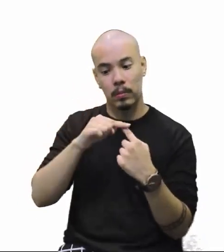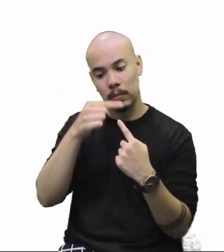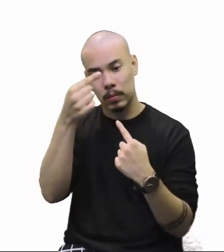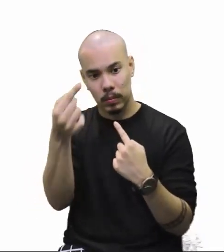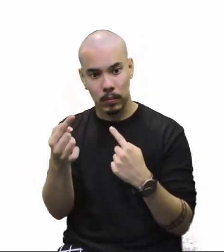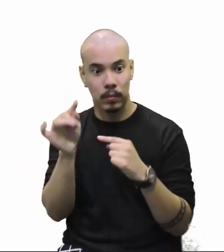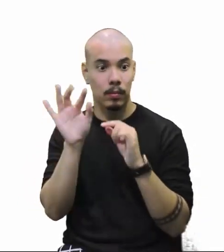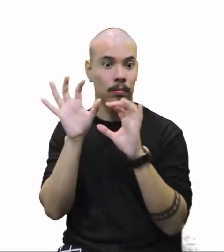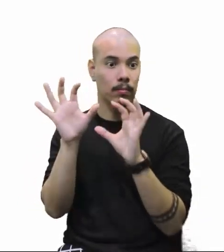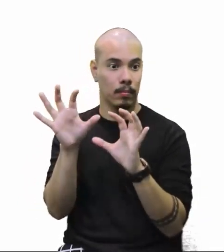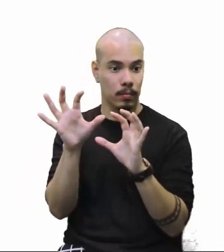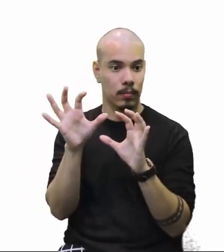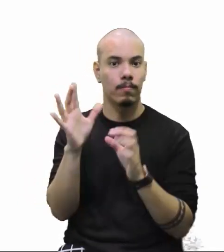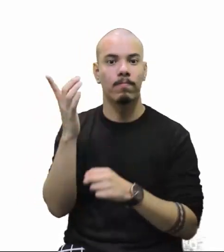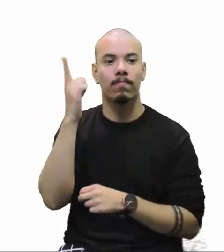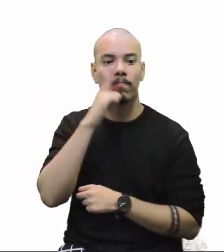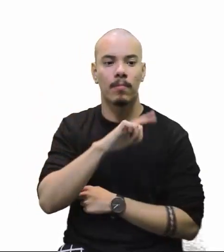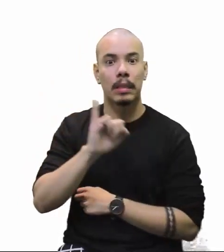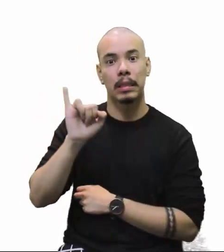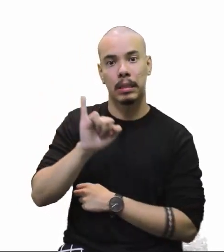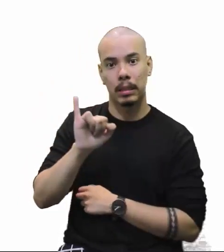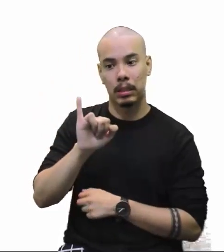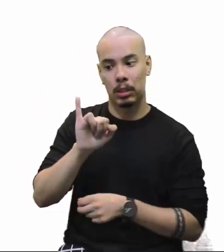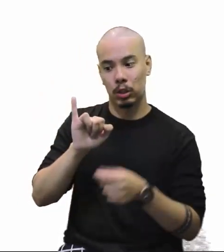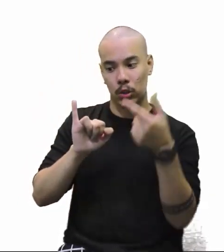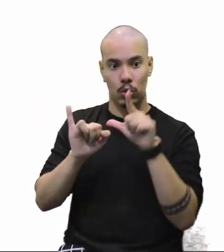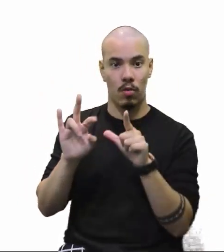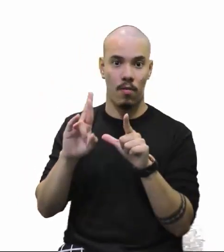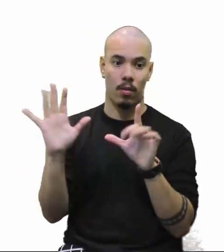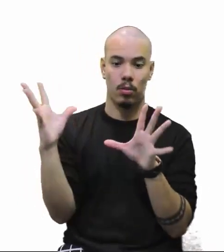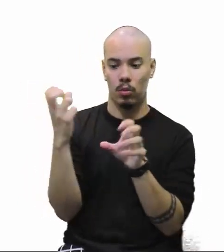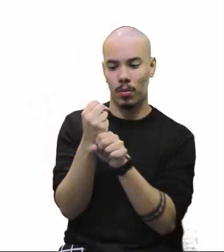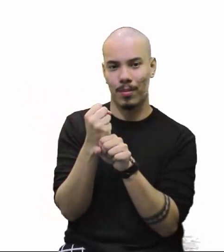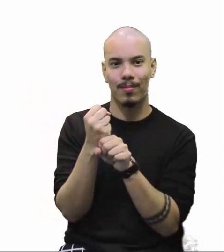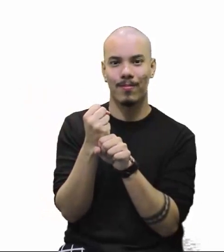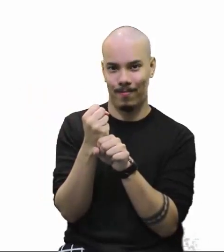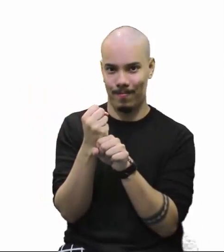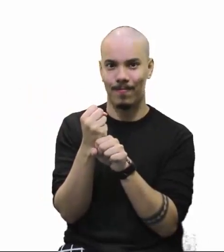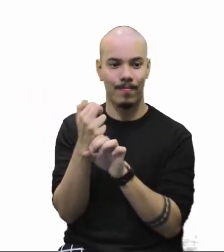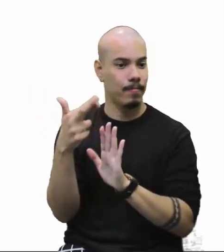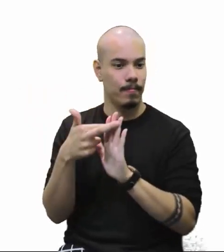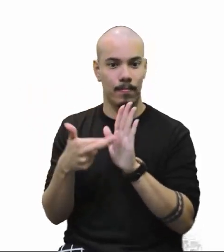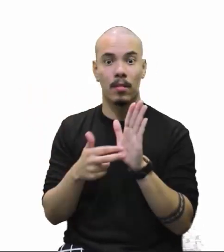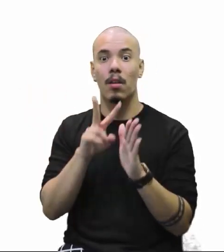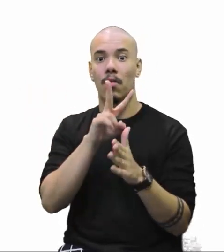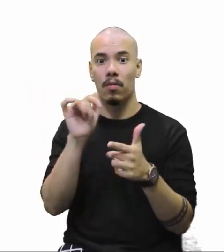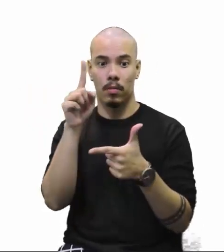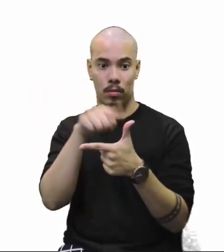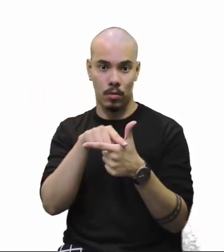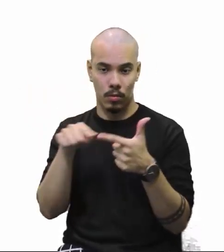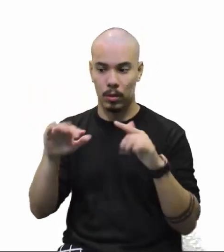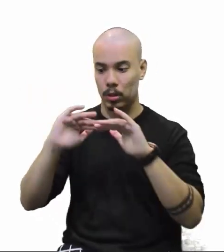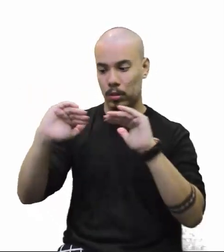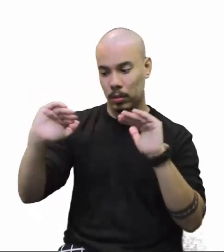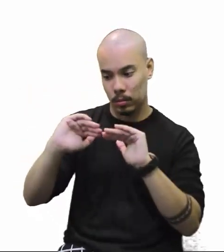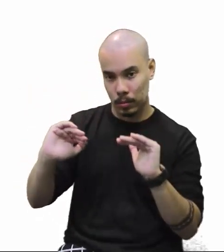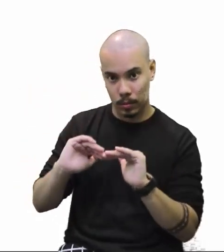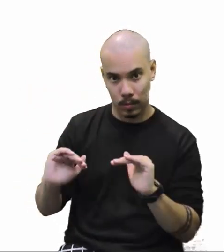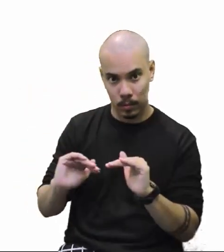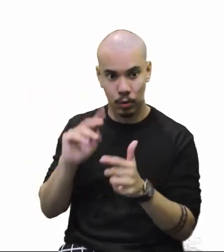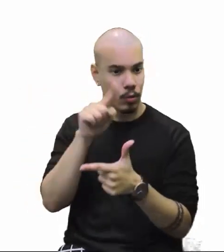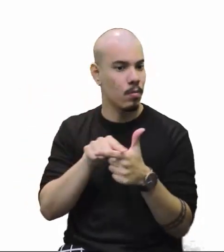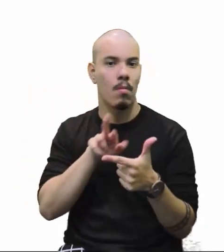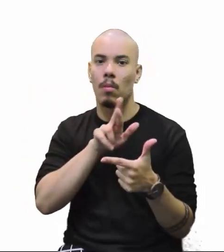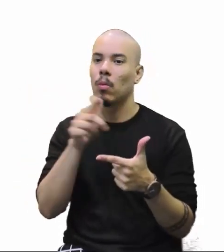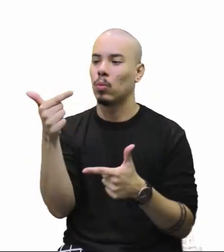neste ponto, ela volta a ser I novamente, que vai somar todos eles de novo. Vai se dividindo, se separando, a divisão não é por